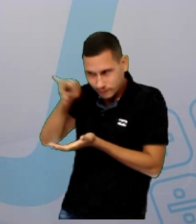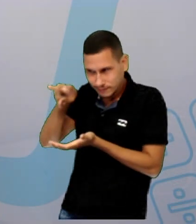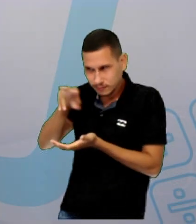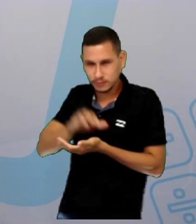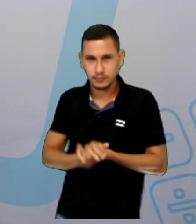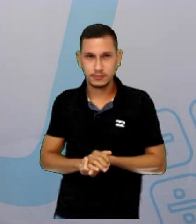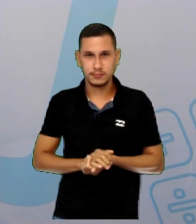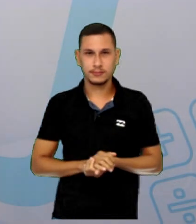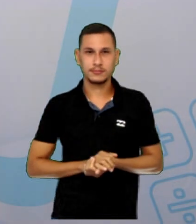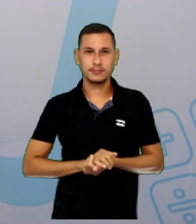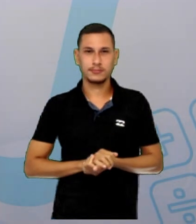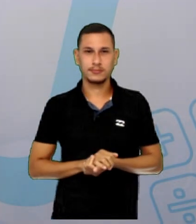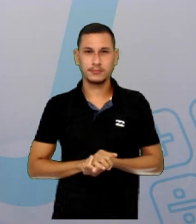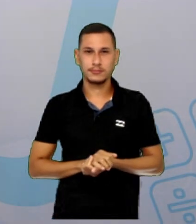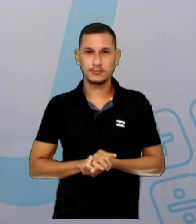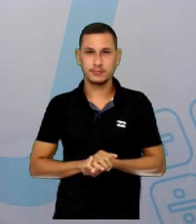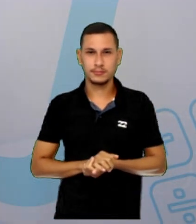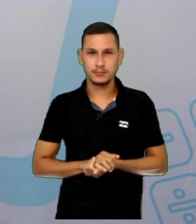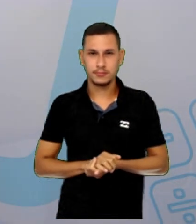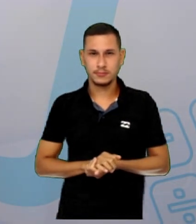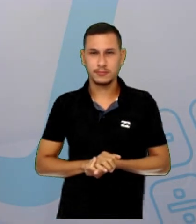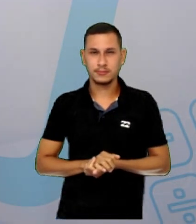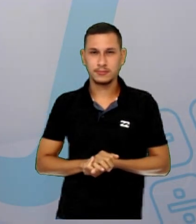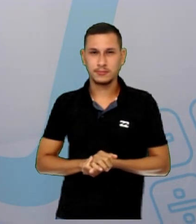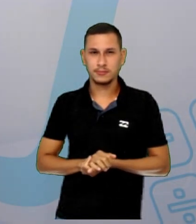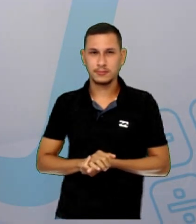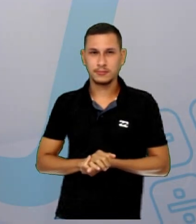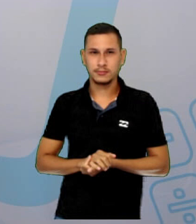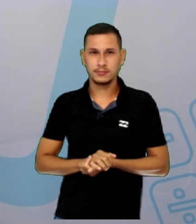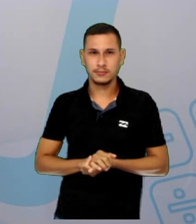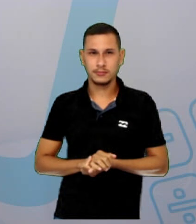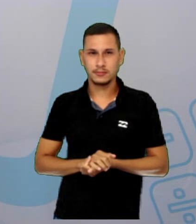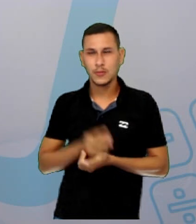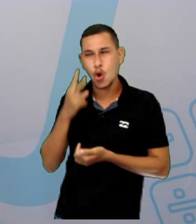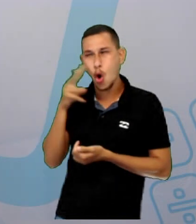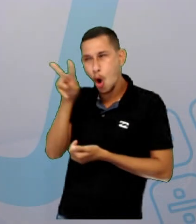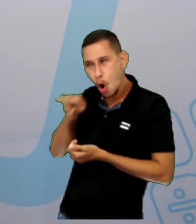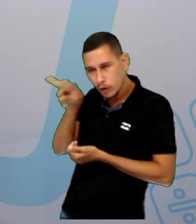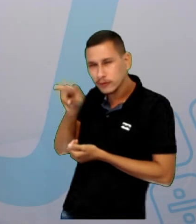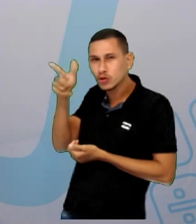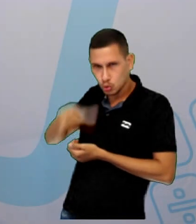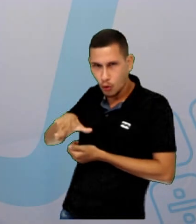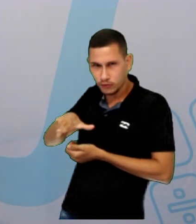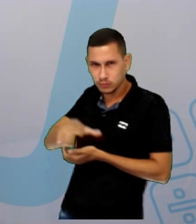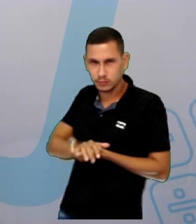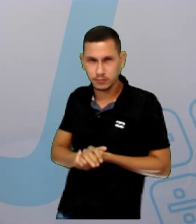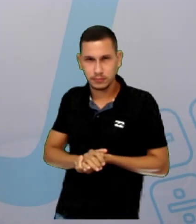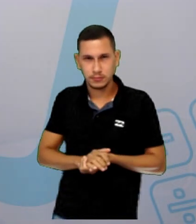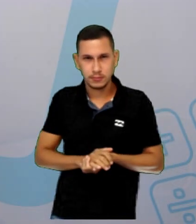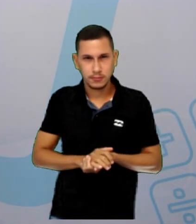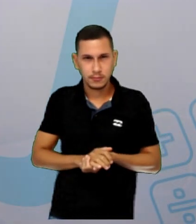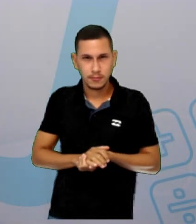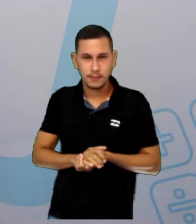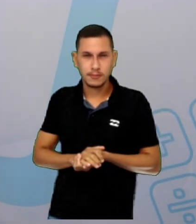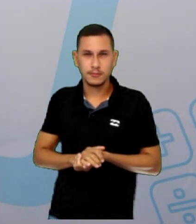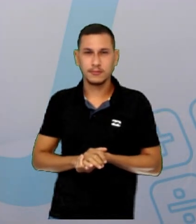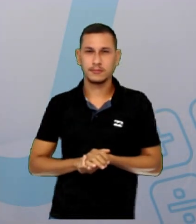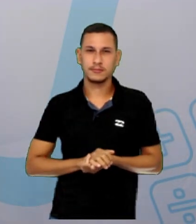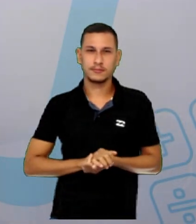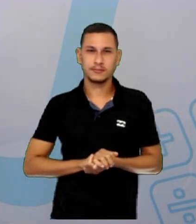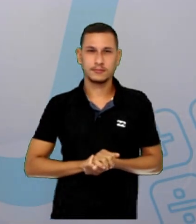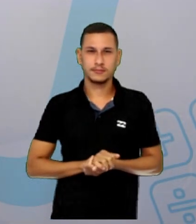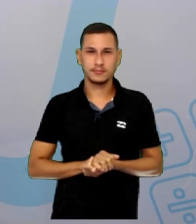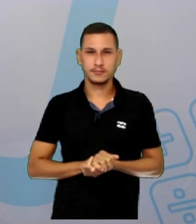palma. Pé, pé, palma. De novo. Pé, palma, pé,